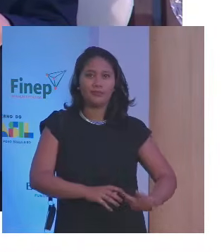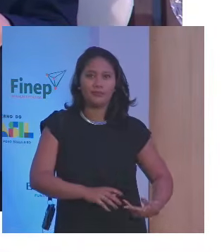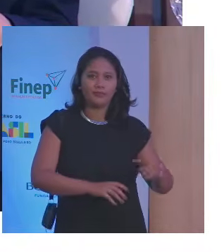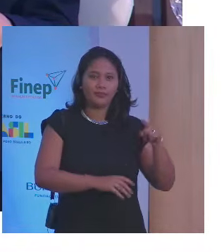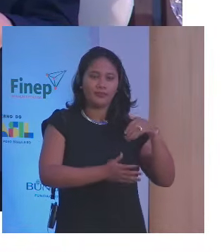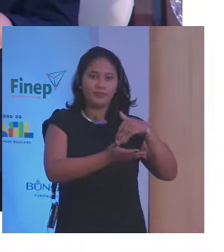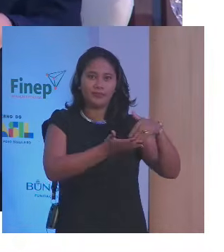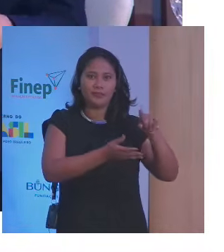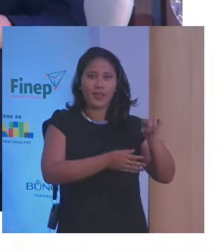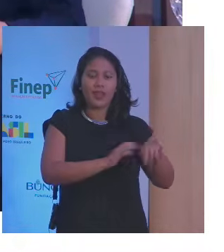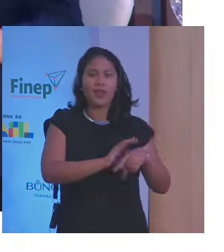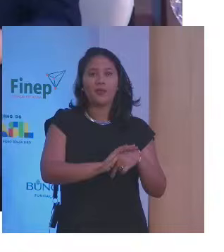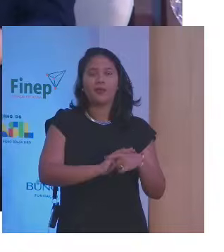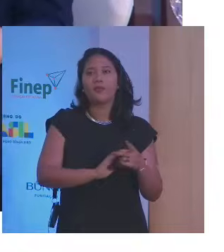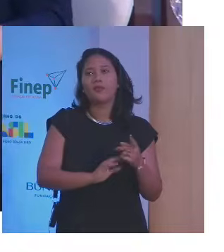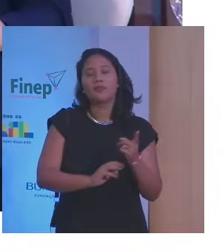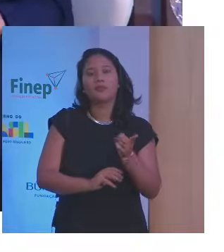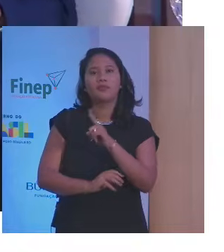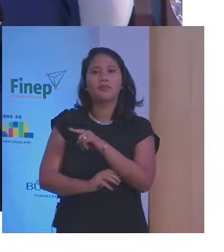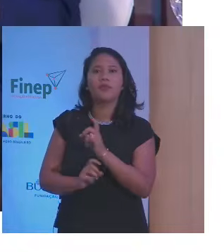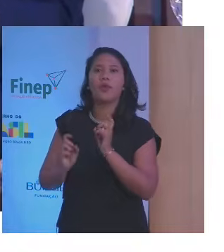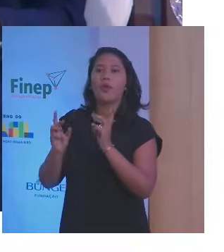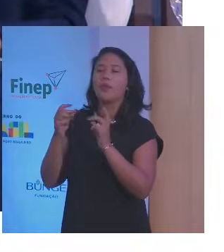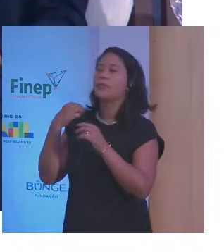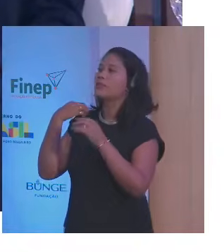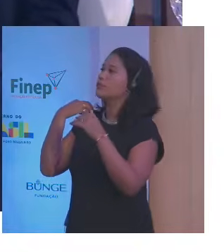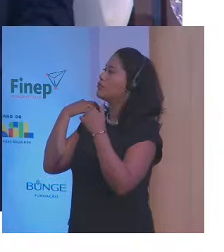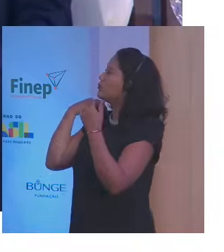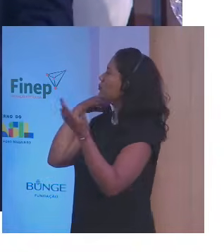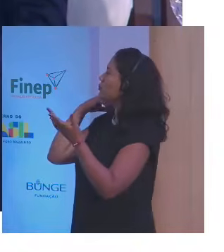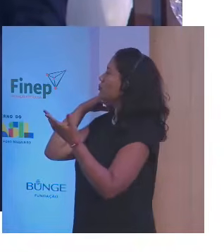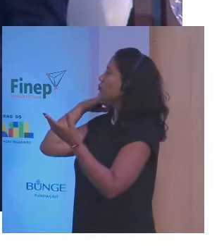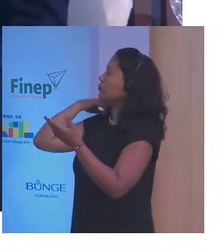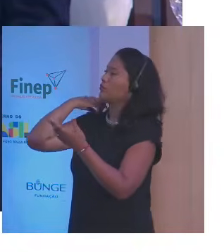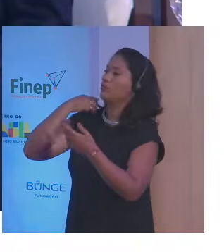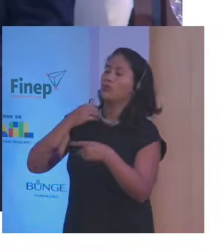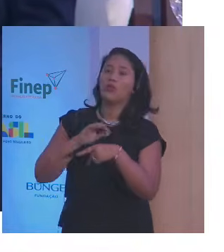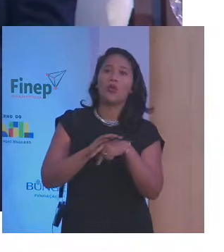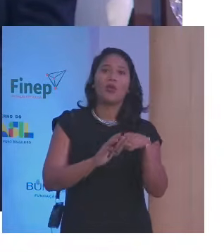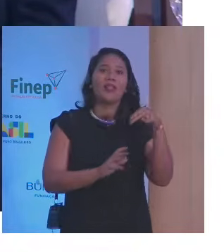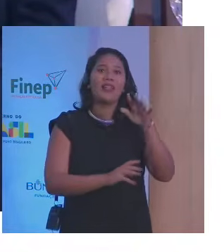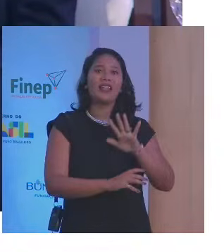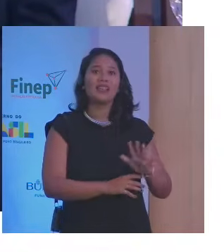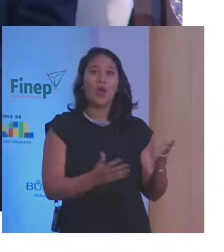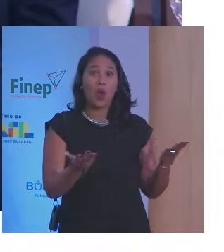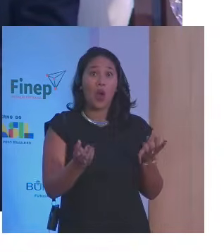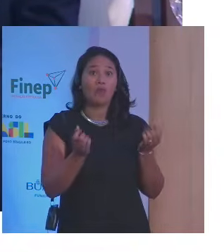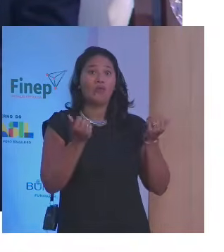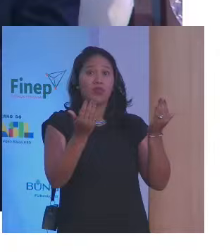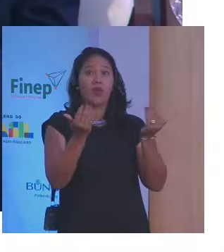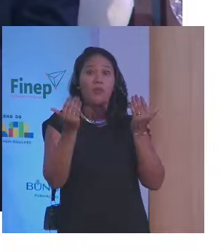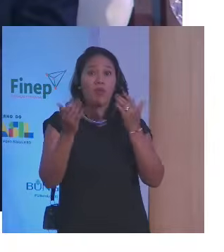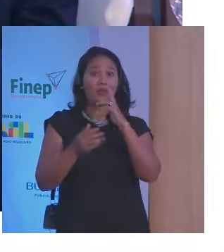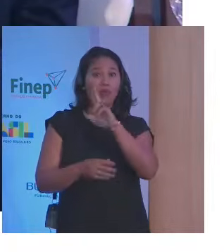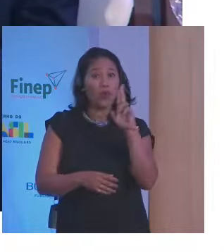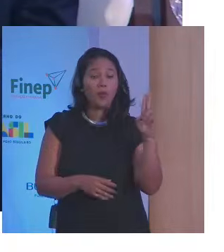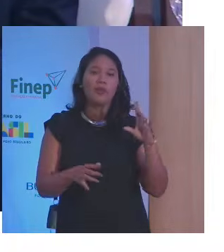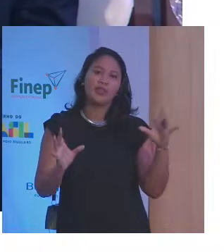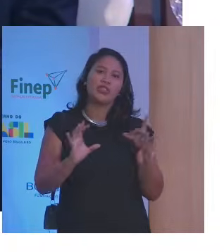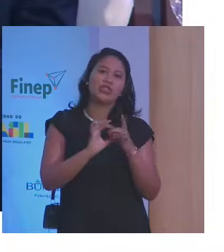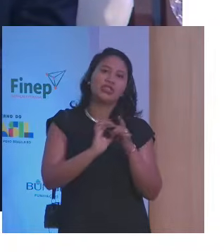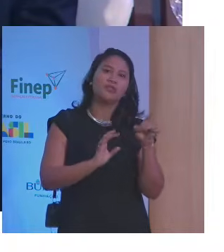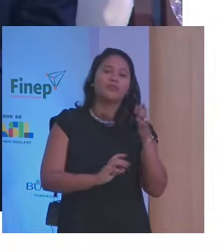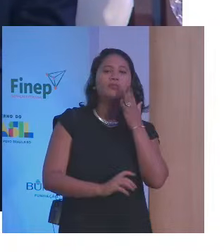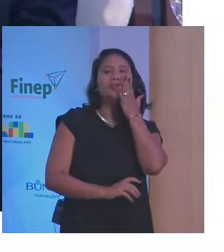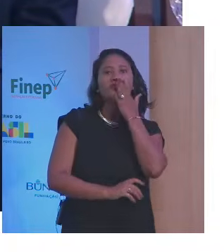lembrar que é dono da Apex, que faz a parte de comércio exterior e que promove o Brasil como nação industrial atualmente, faz muito mais sentido adotar